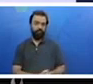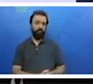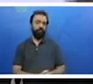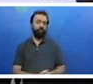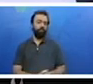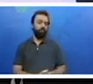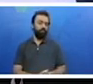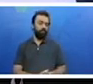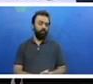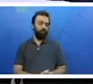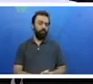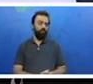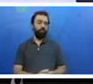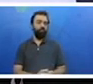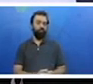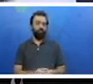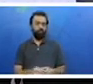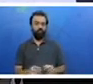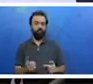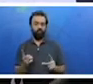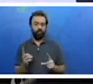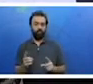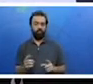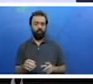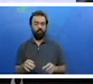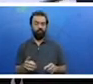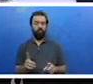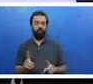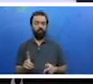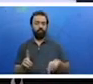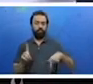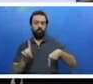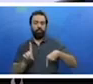definir grandezas inversamente proporcionais,